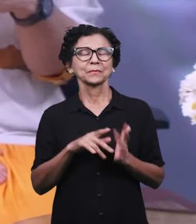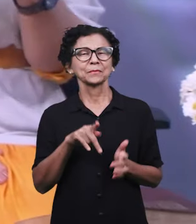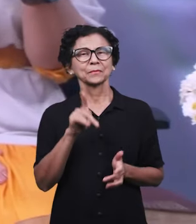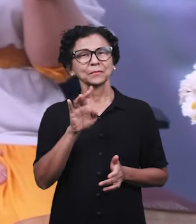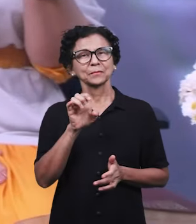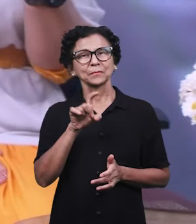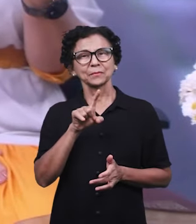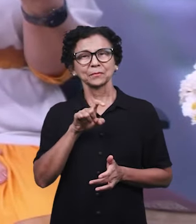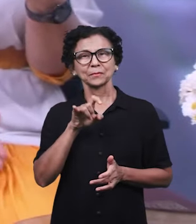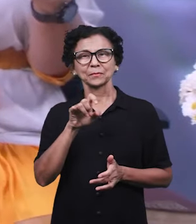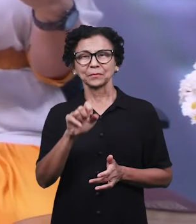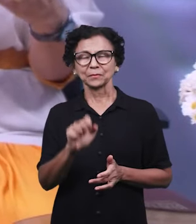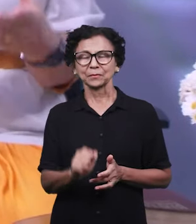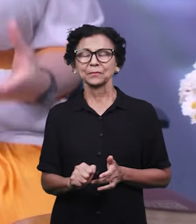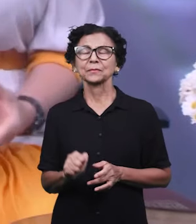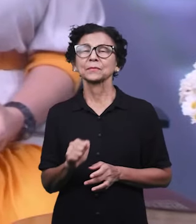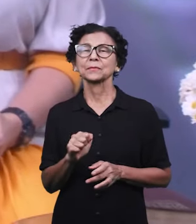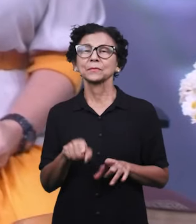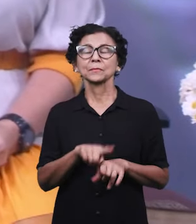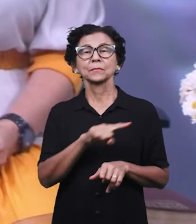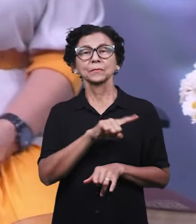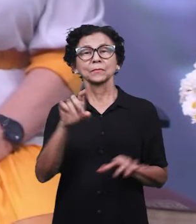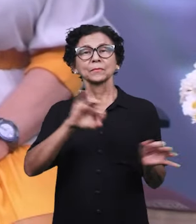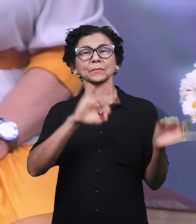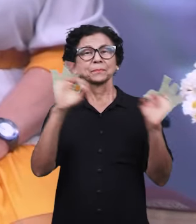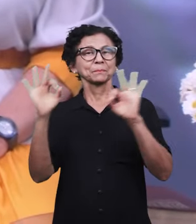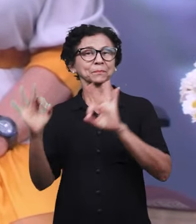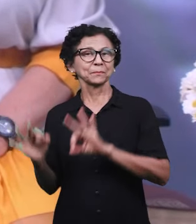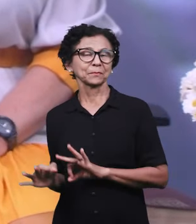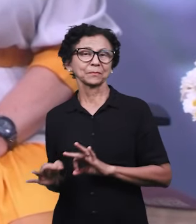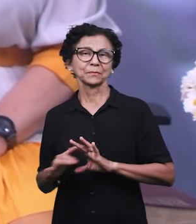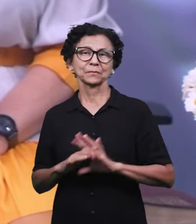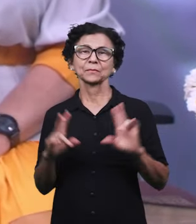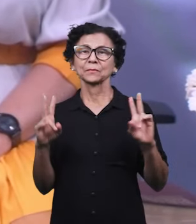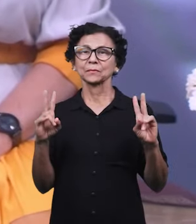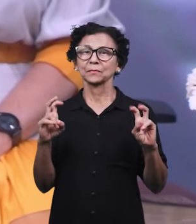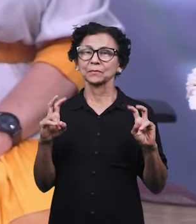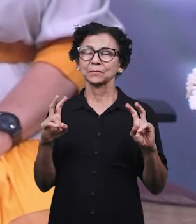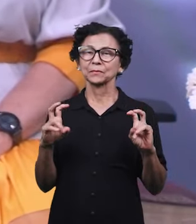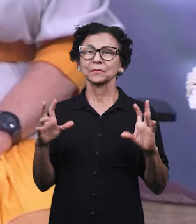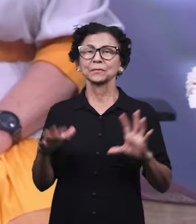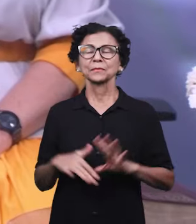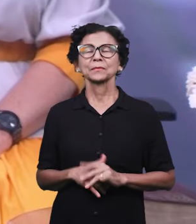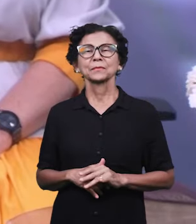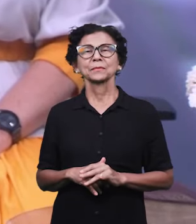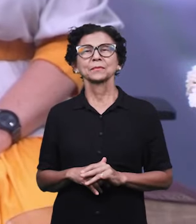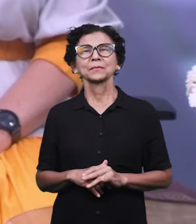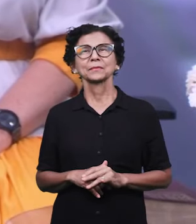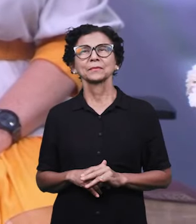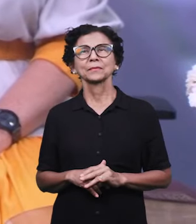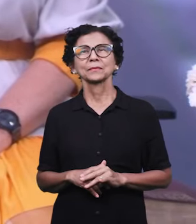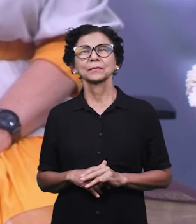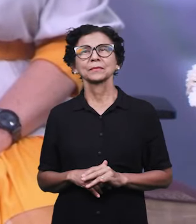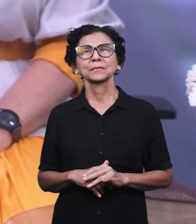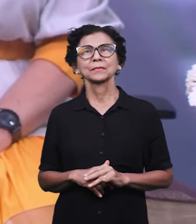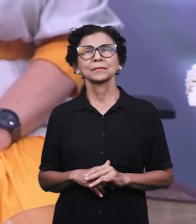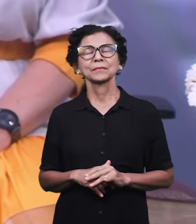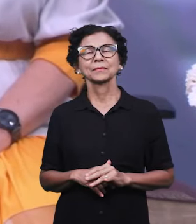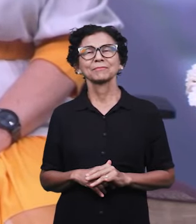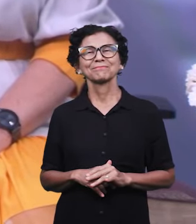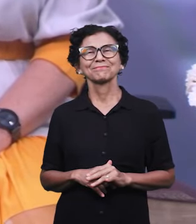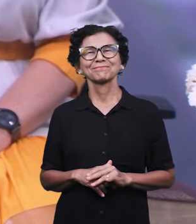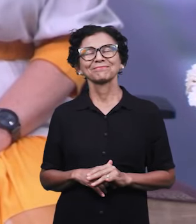Nós estamos tratando hoje de um tema muito importante para as famílias, sobretudo das crianças, intermediários e adolescentes, e